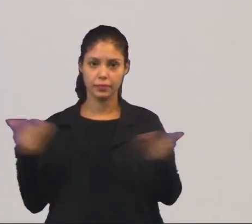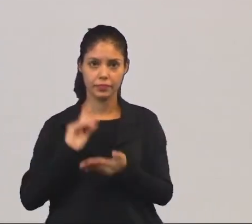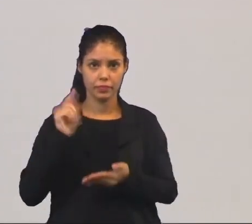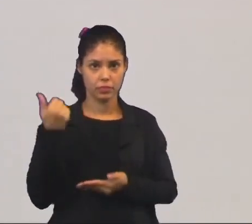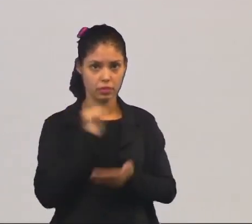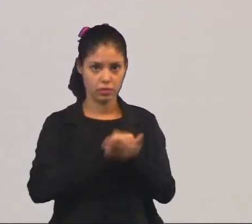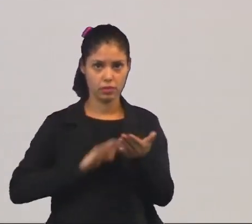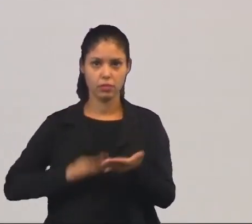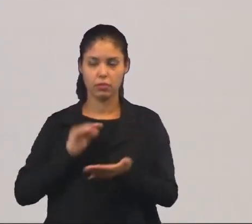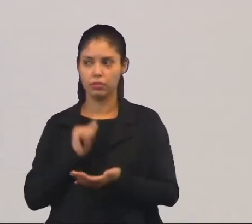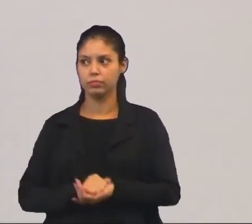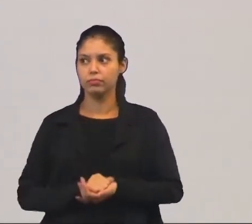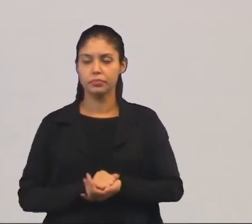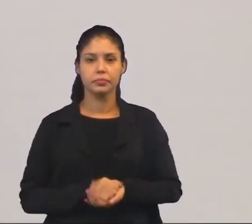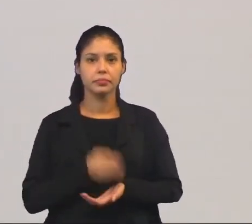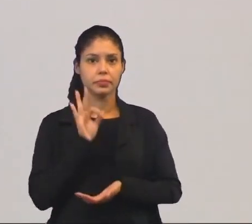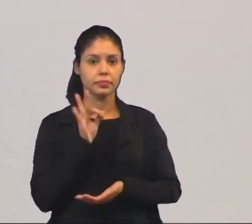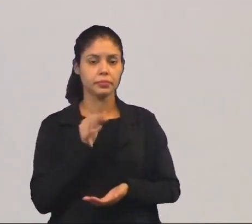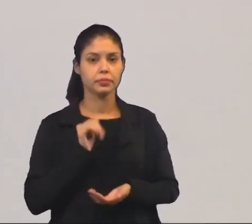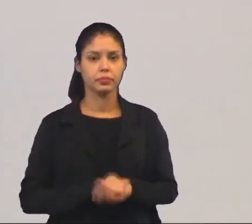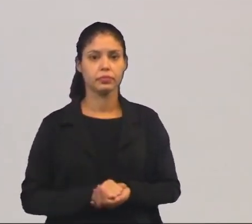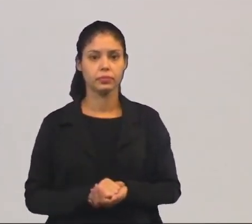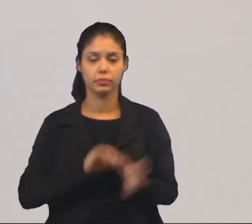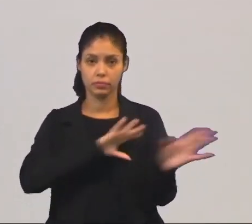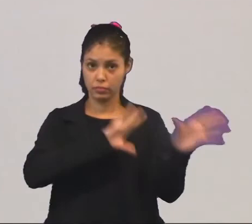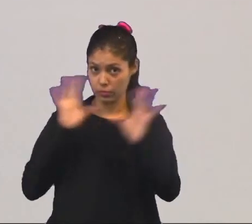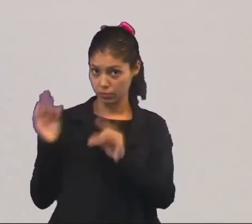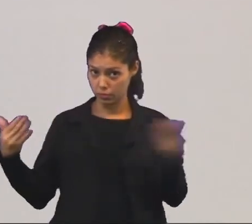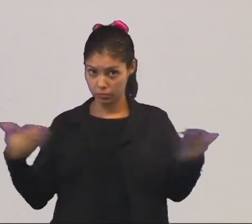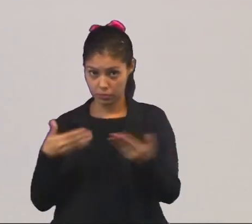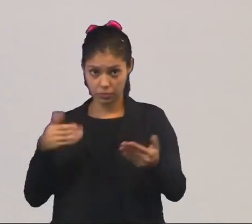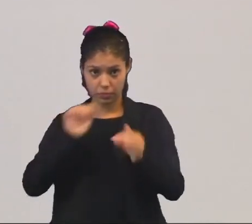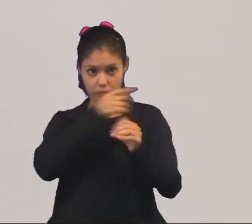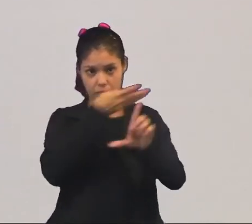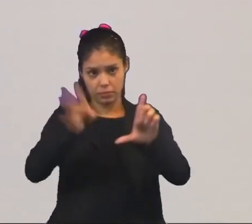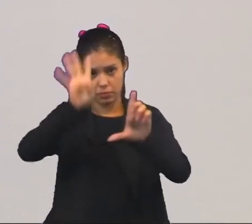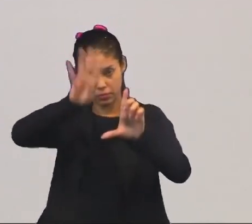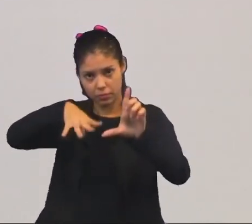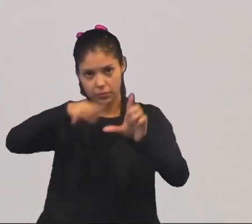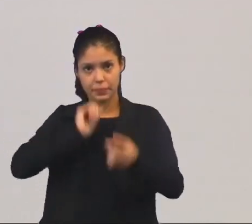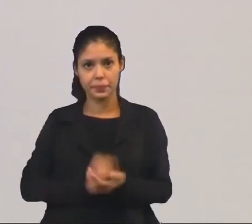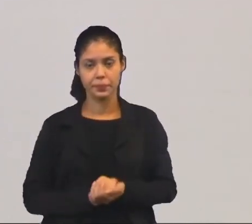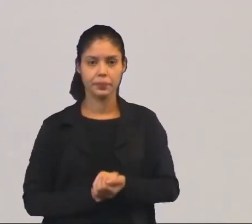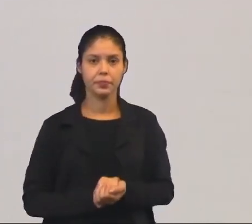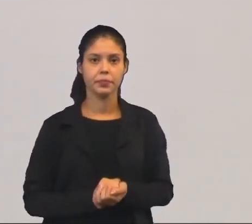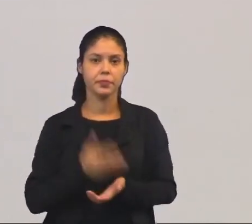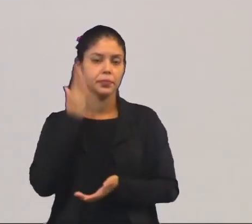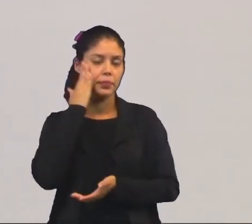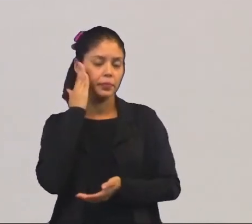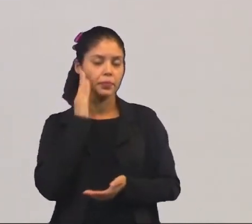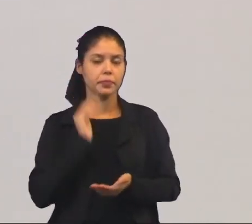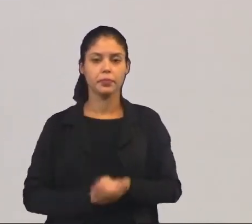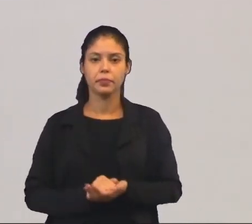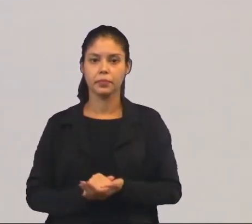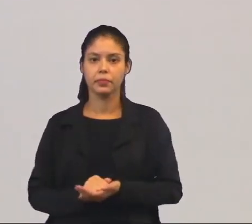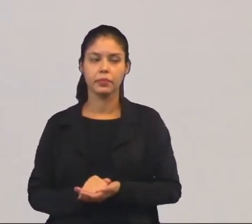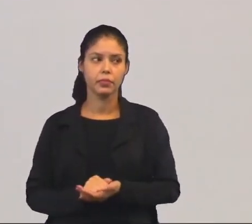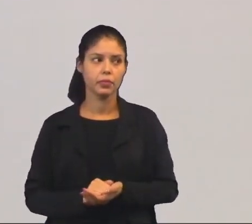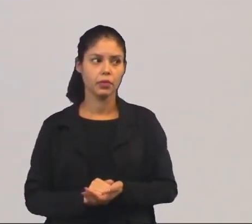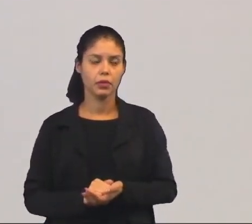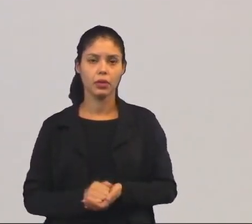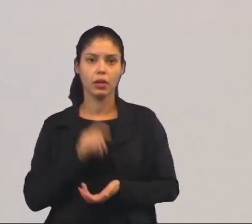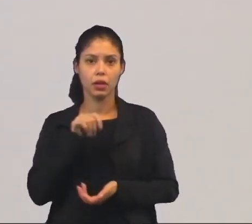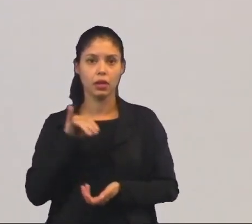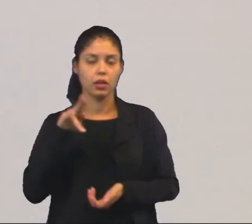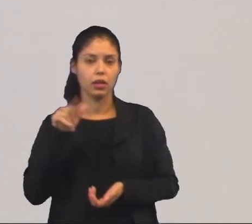agora à nossa próxima atividade, certo, turma? Eu vou trazer para vocês uma tabela que vai compreender a coluna